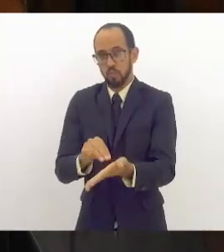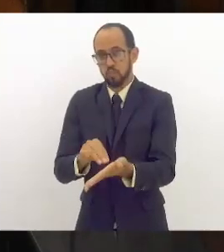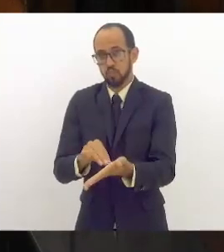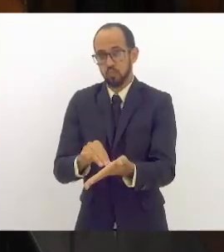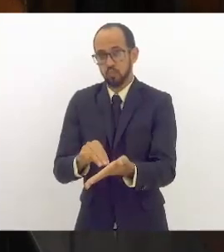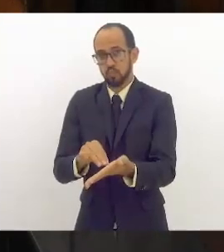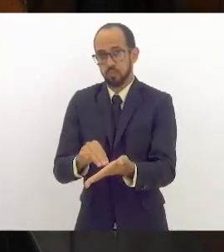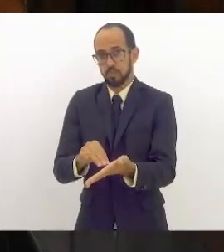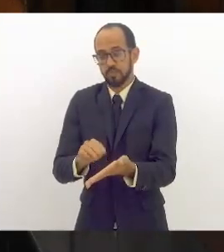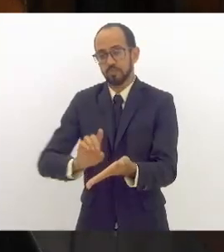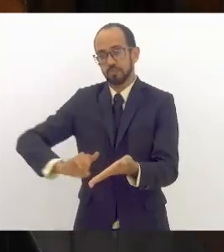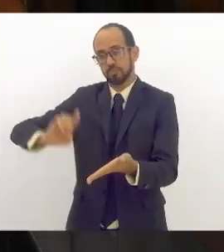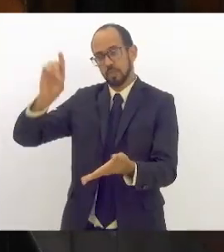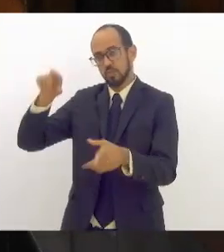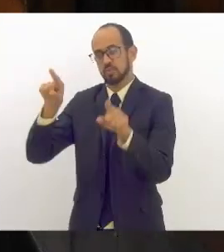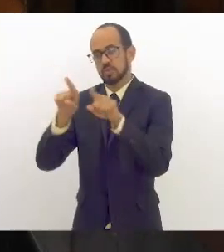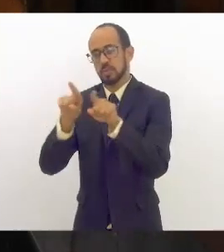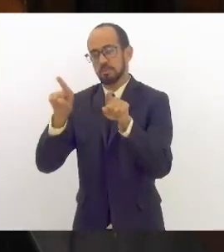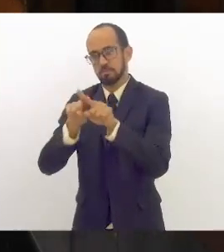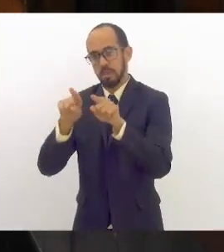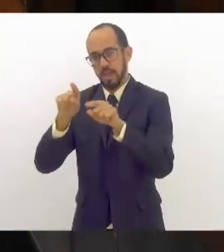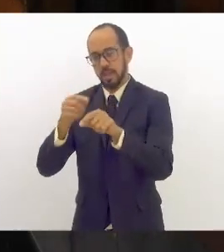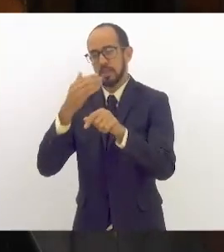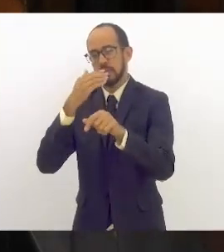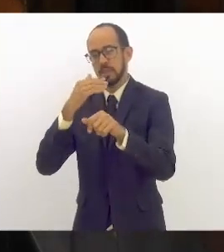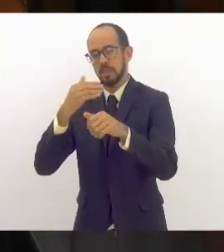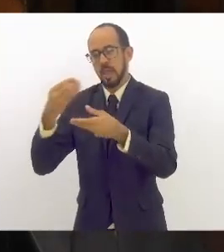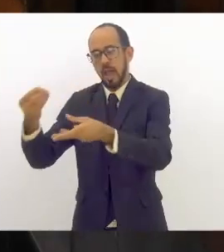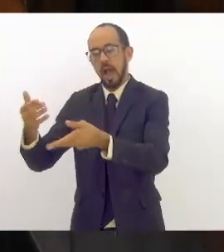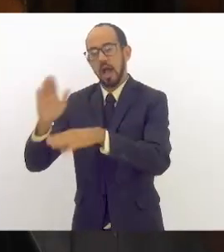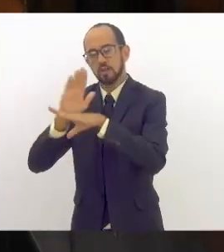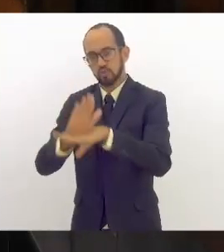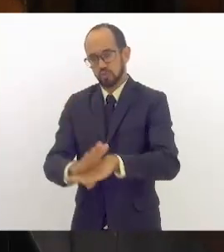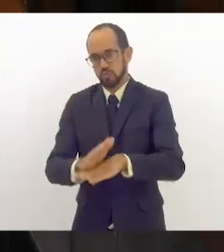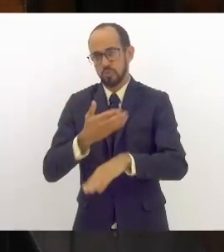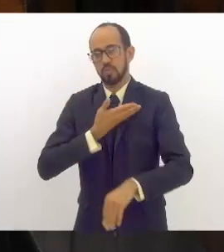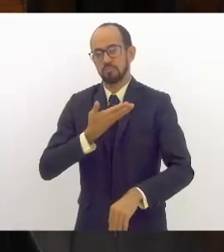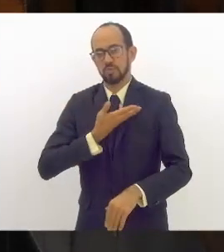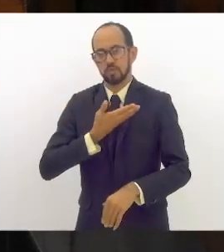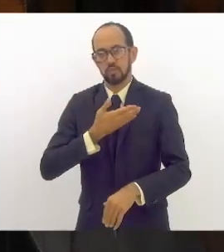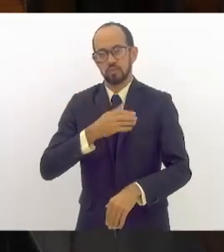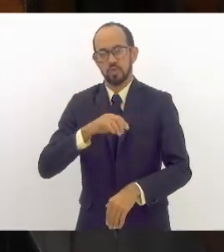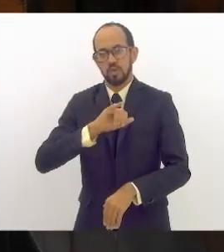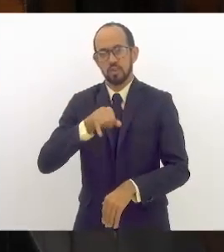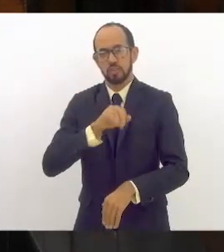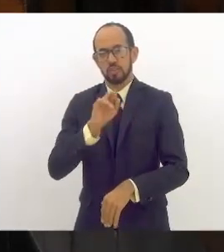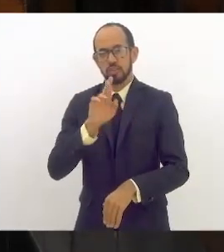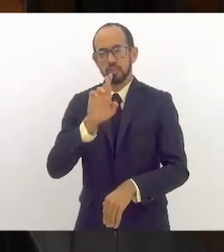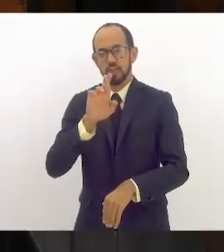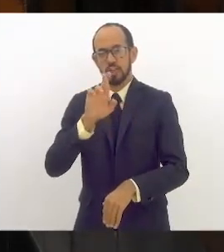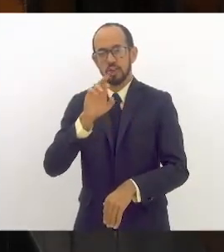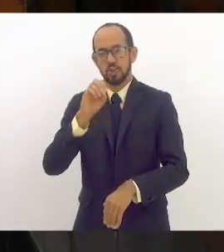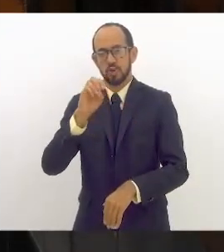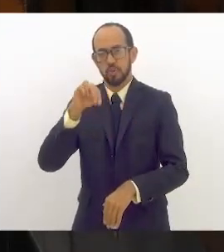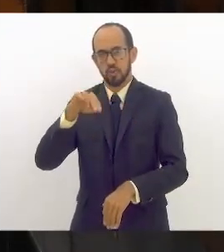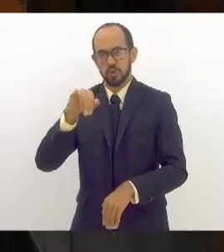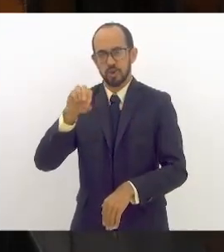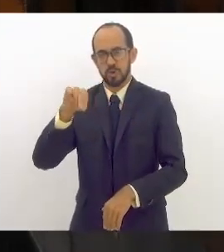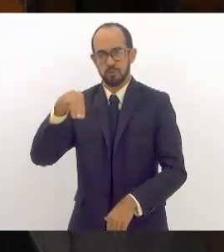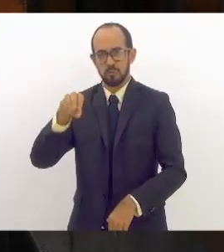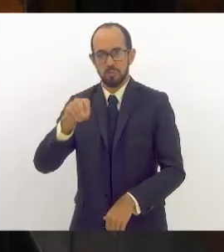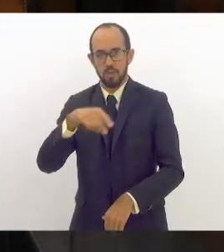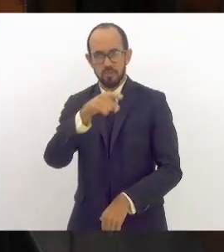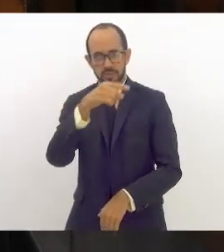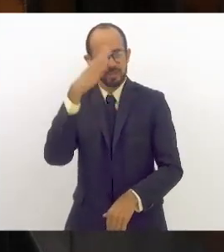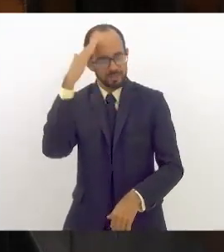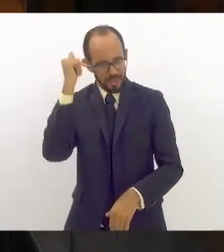assim Deus também manda os amigos para gente Jerônimo Vargas esse sabe que eu tô falando